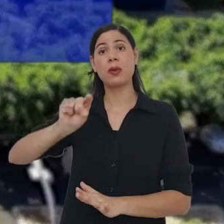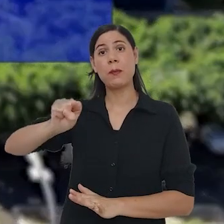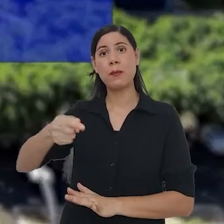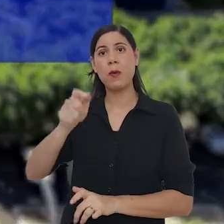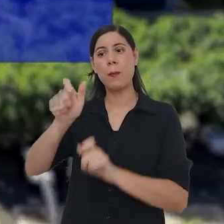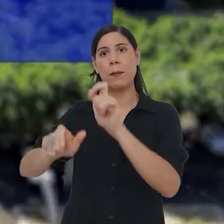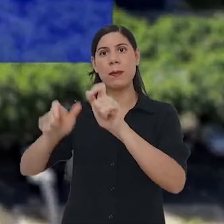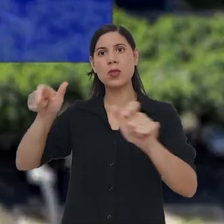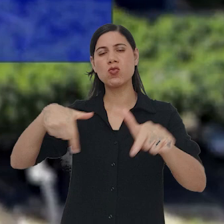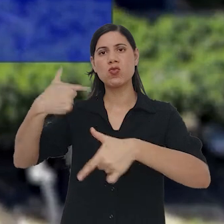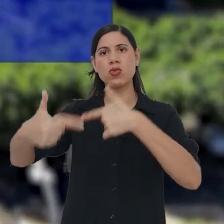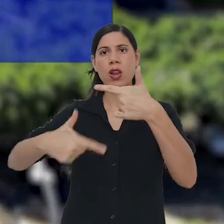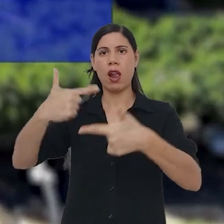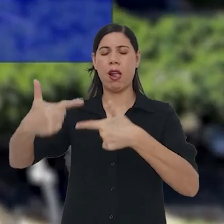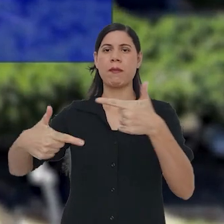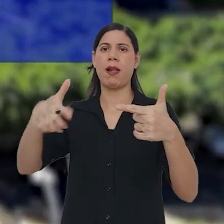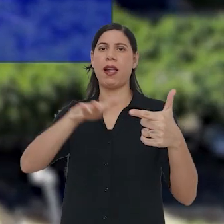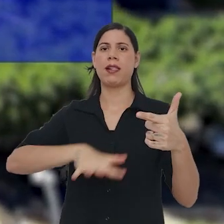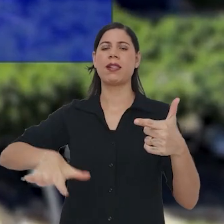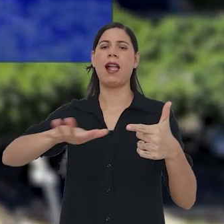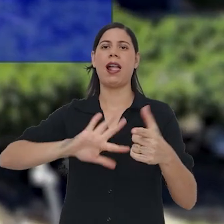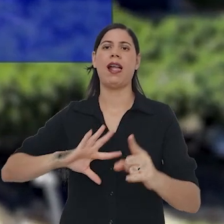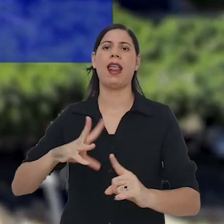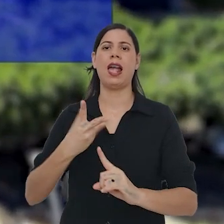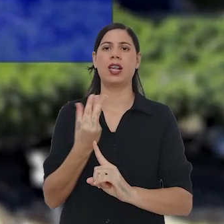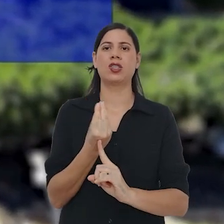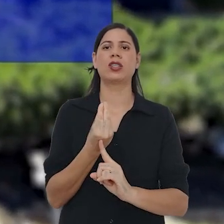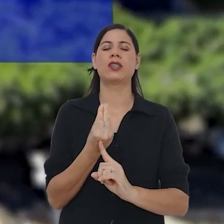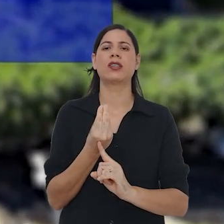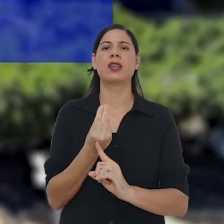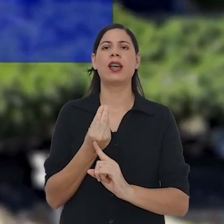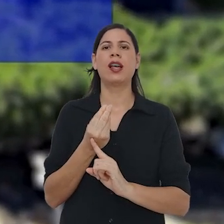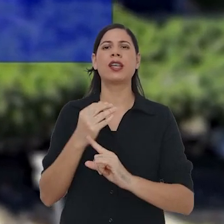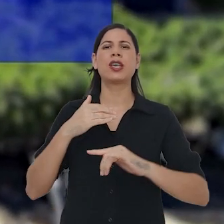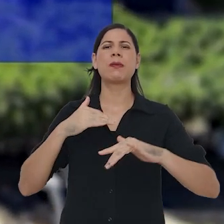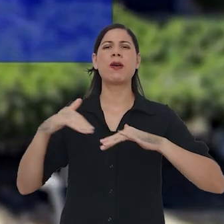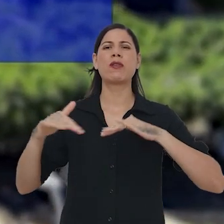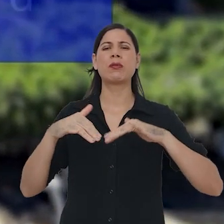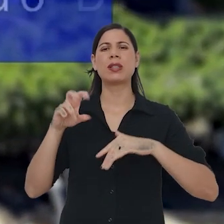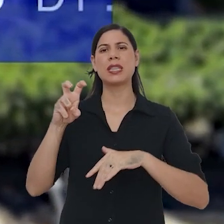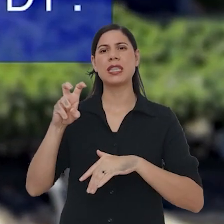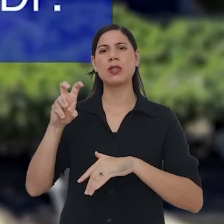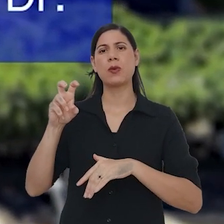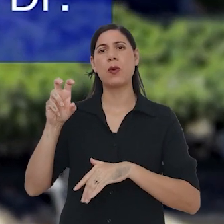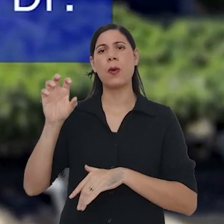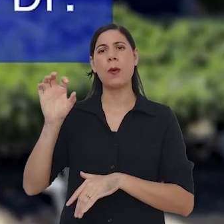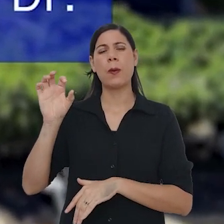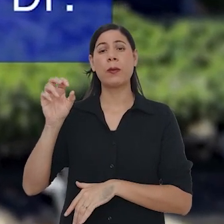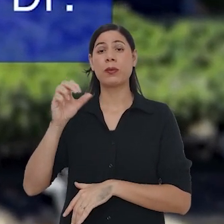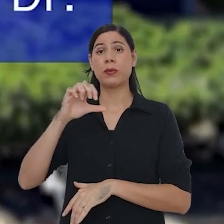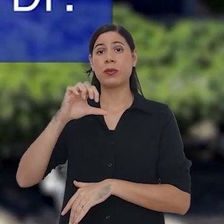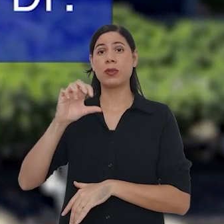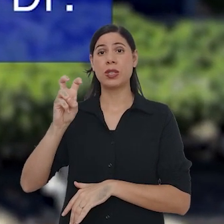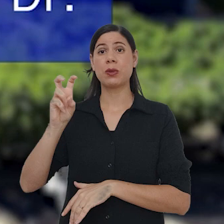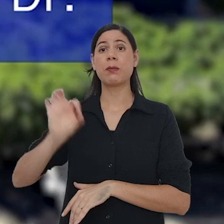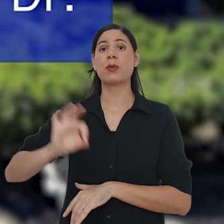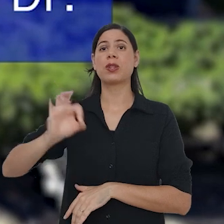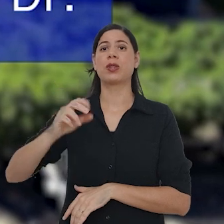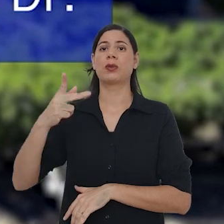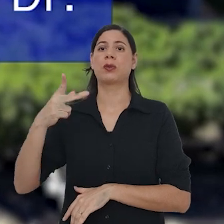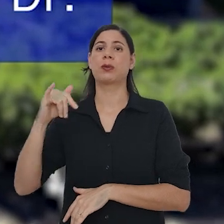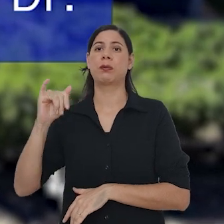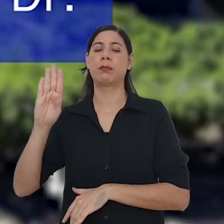que 95 mil trabalhadores fazem parte dessa cadeia, que movimenta em torno de 5% do PIB da